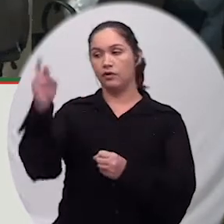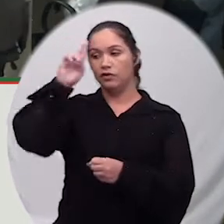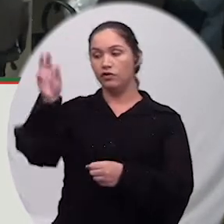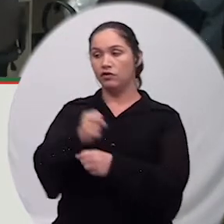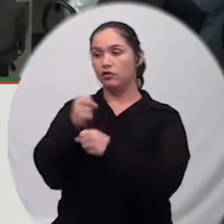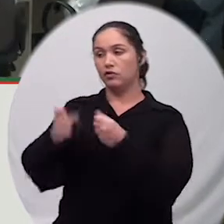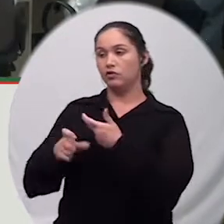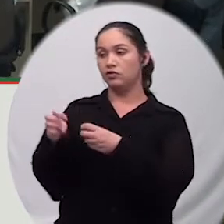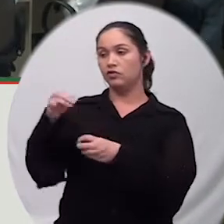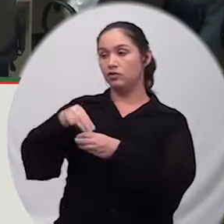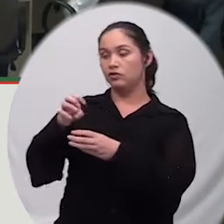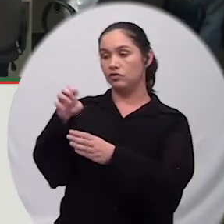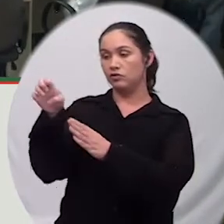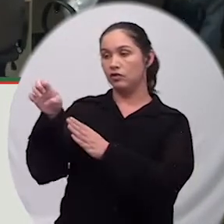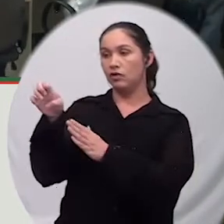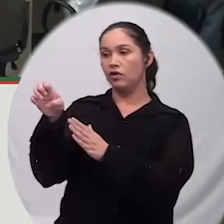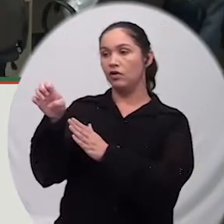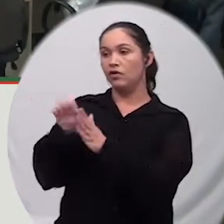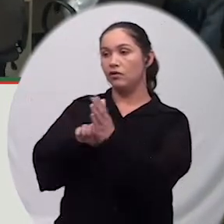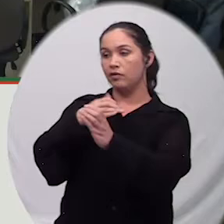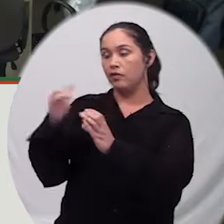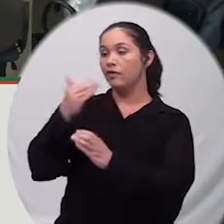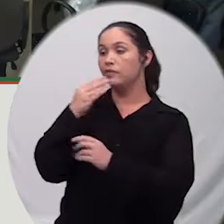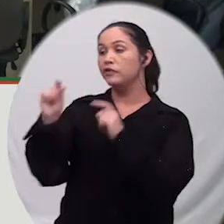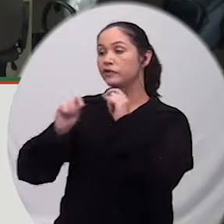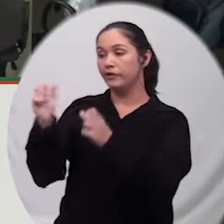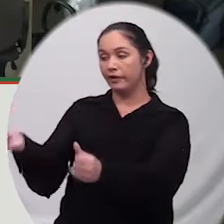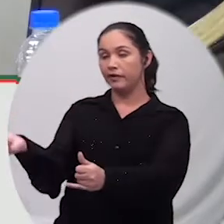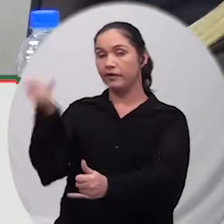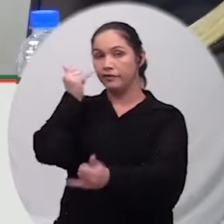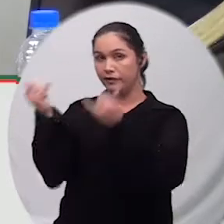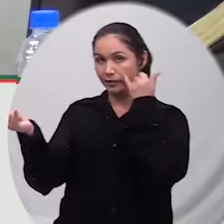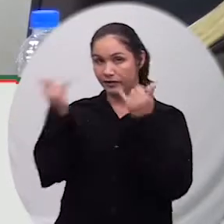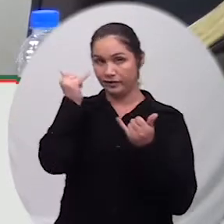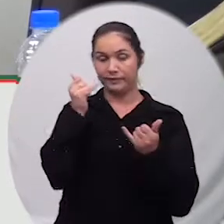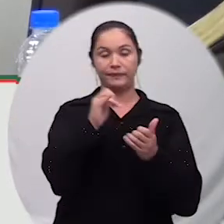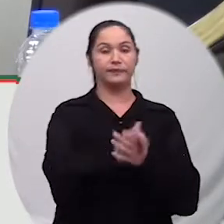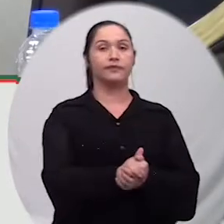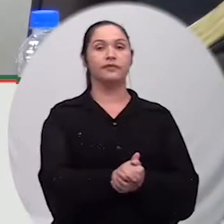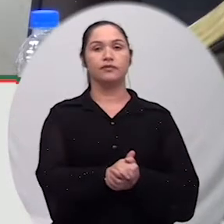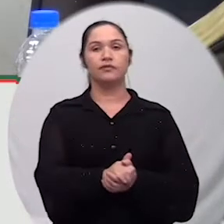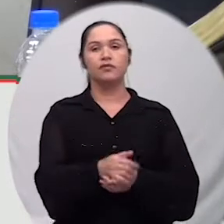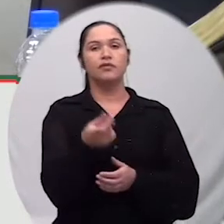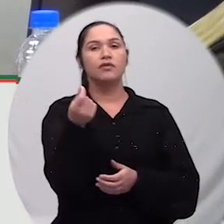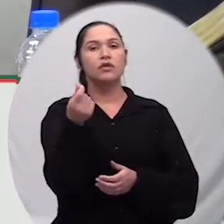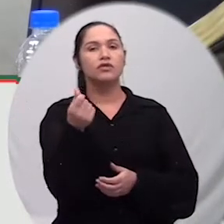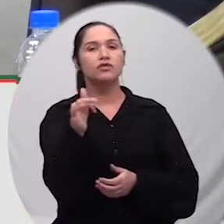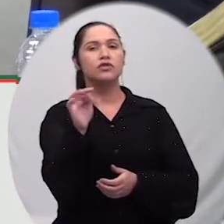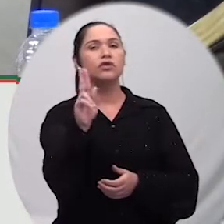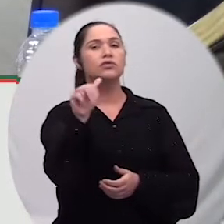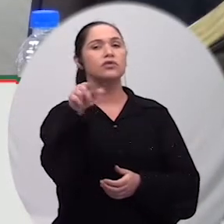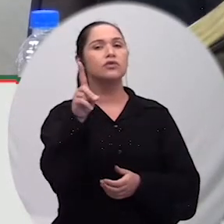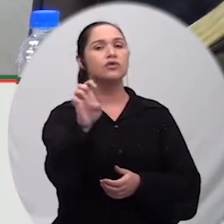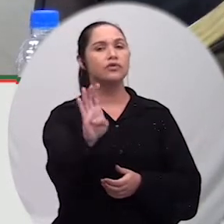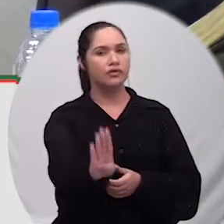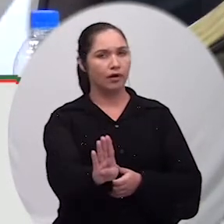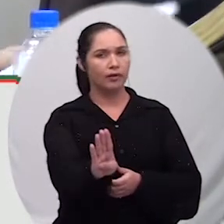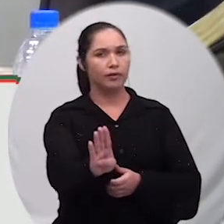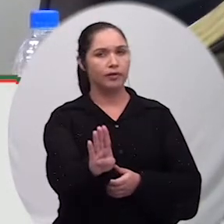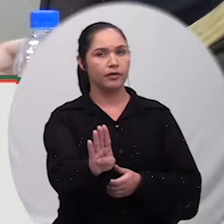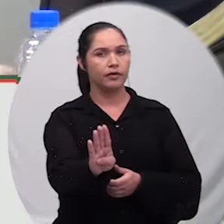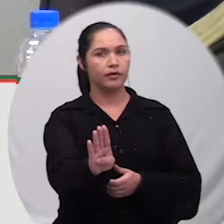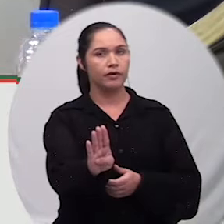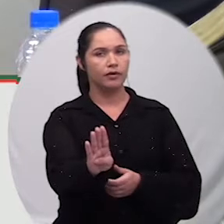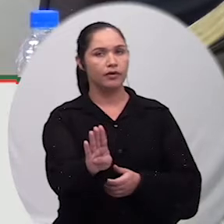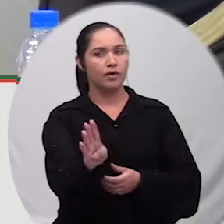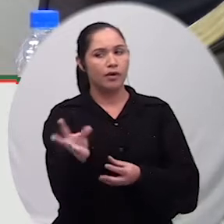Executivo Municipal, solicitando as seguintes informações. Qual o valor recebido do Fundeb, Fundo de Manutenção e